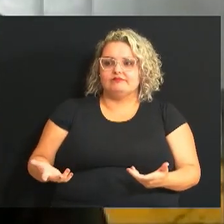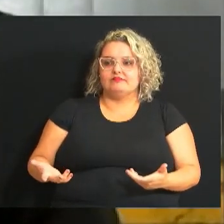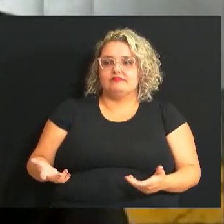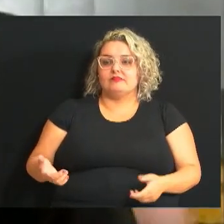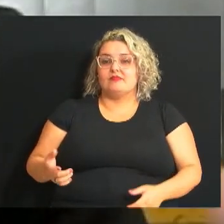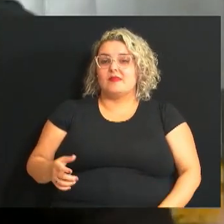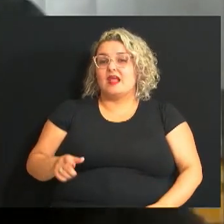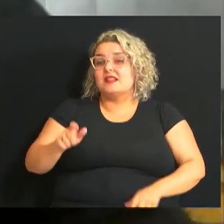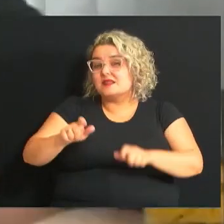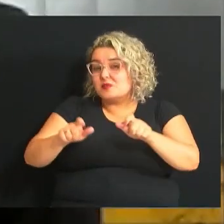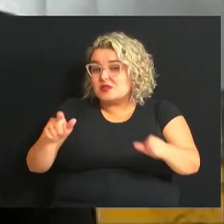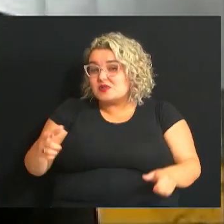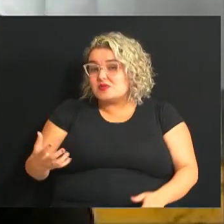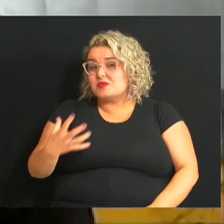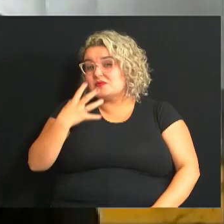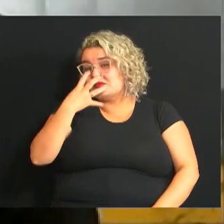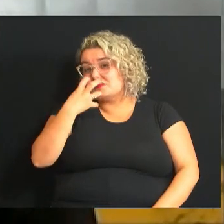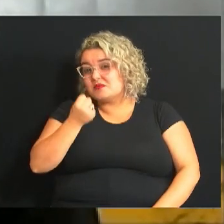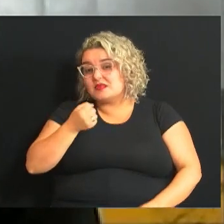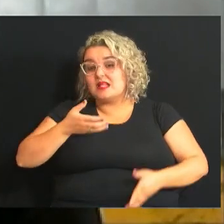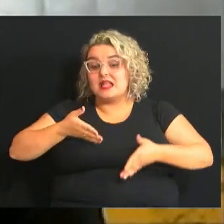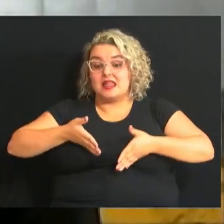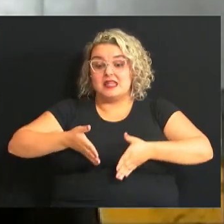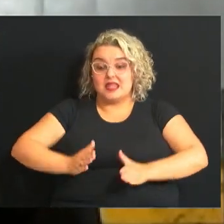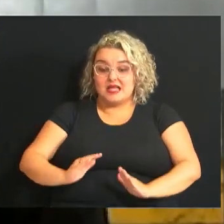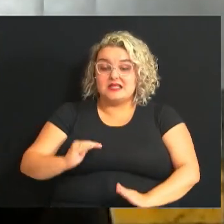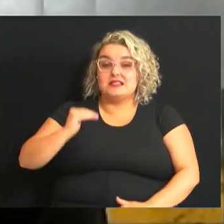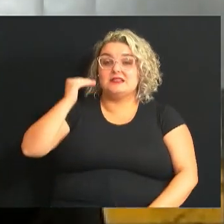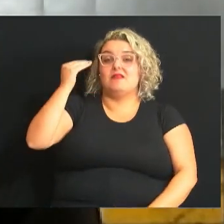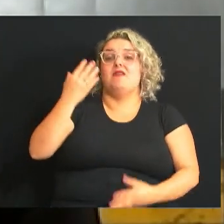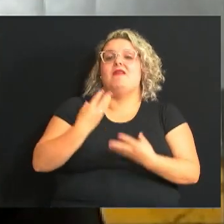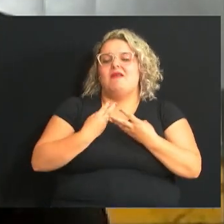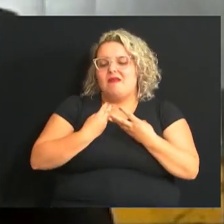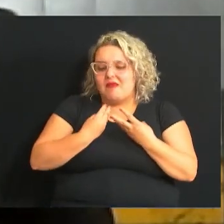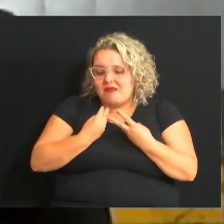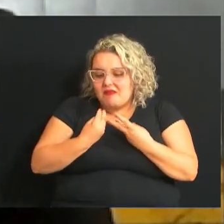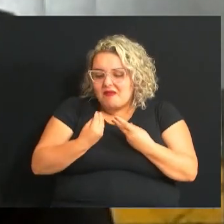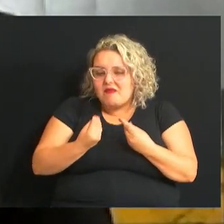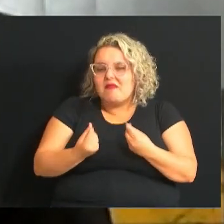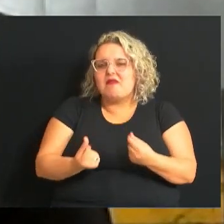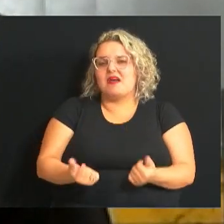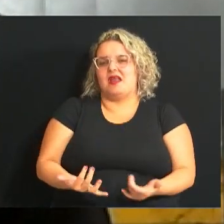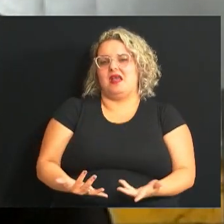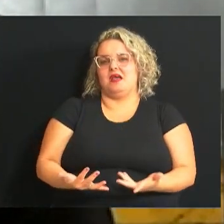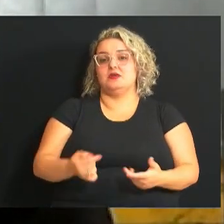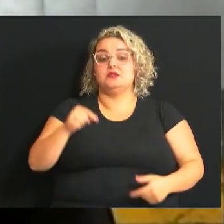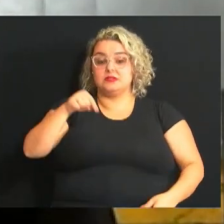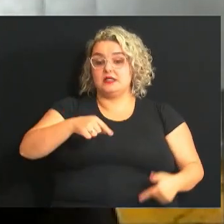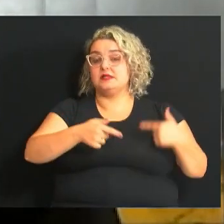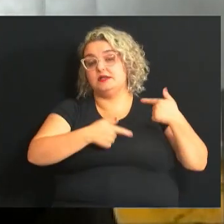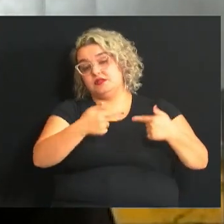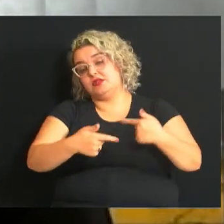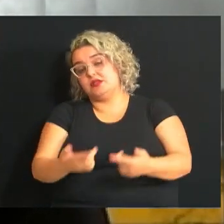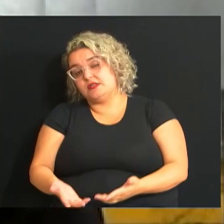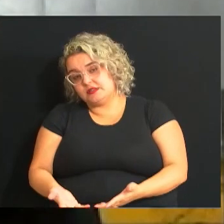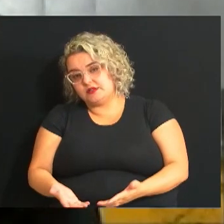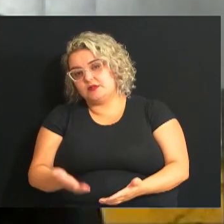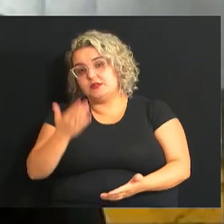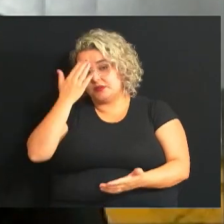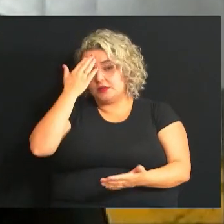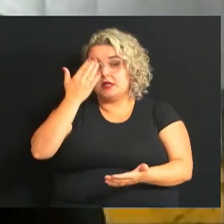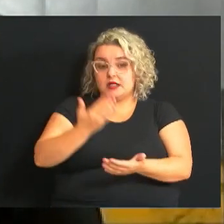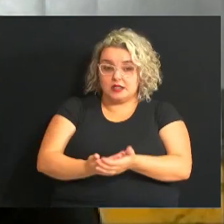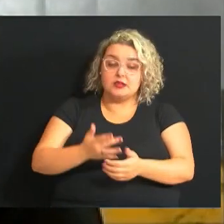né? Nasceram muitos adultos frágeis nessa geração, né? Então, eu acredito que a mídia